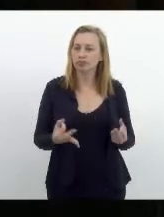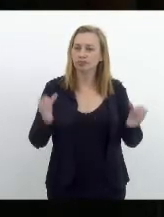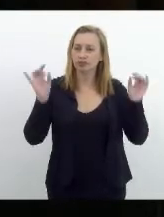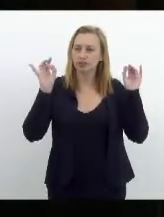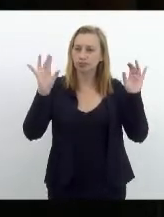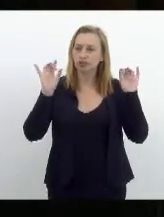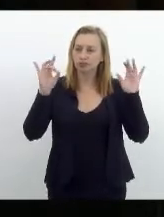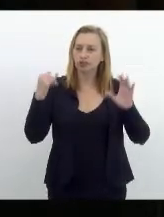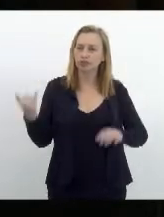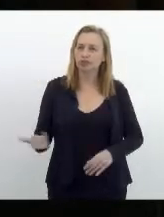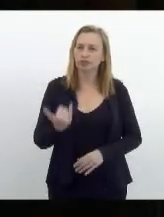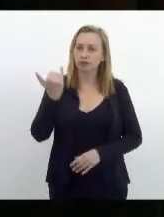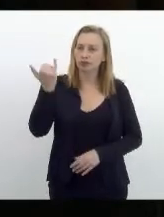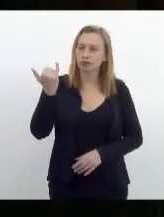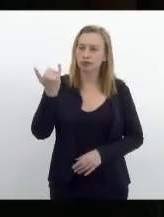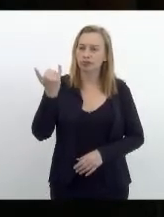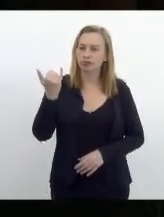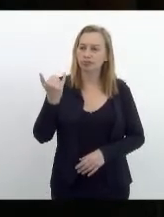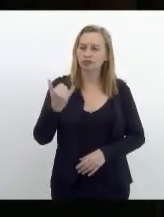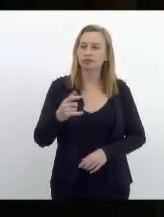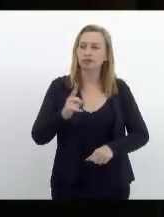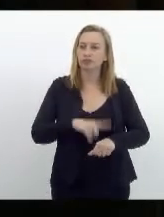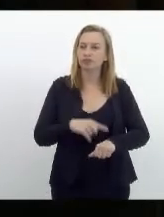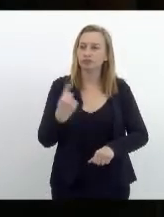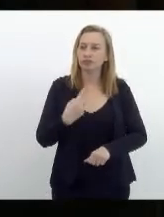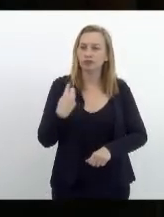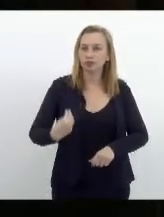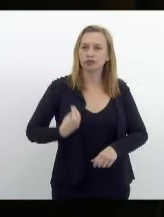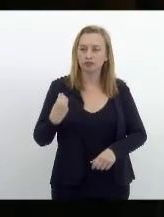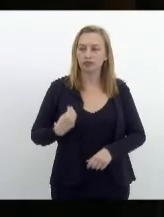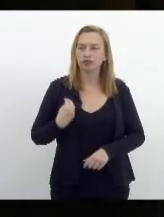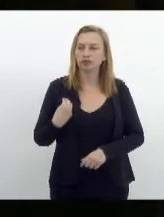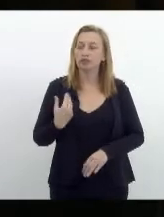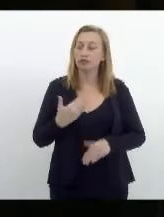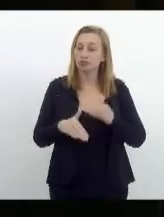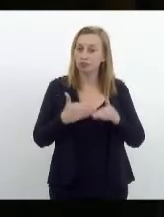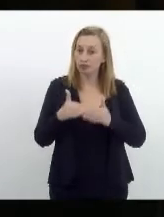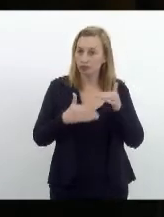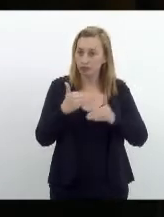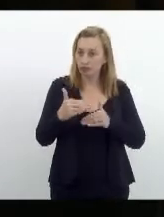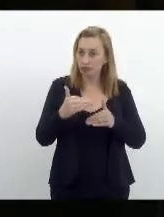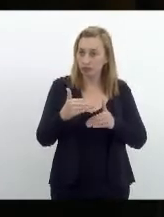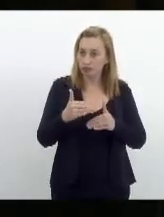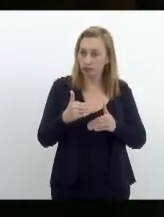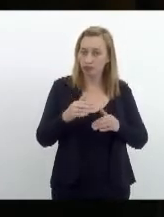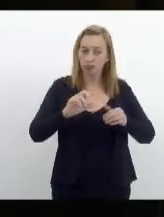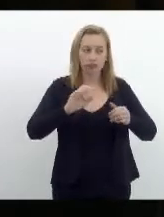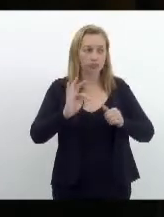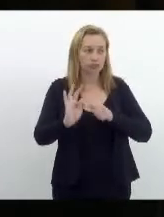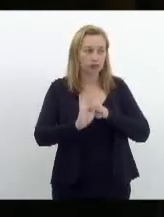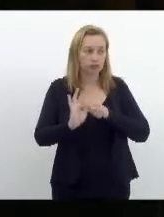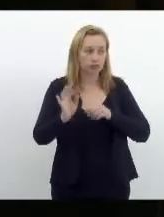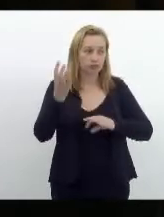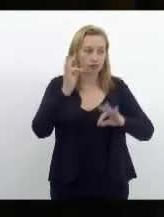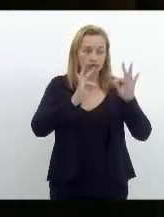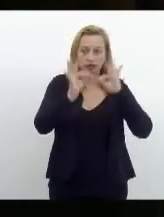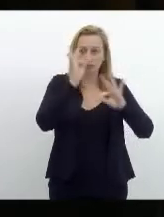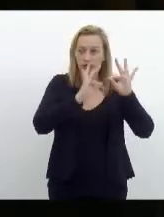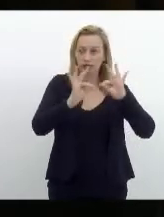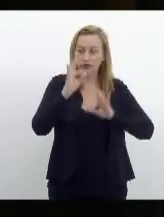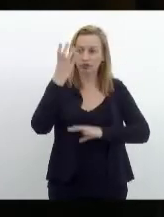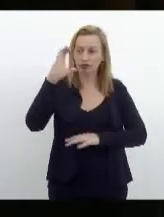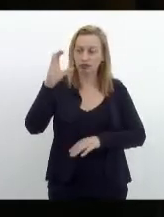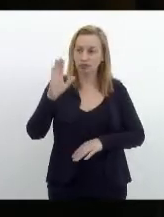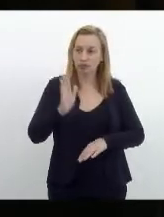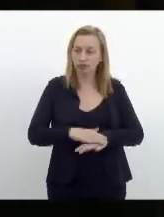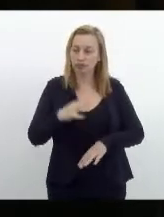de extrema importância para o momento em que estamos vivendo, pois desenvolve medidas tecnológicas e científicas mais